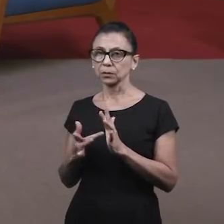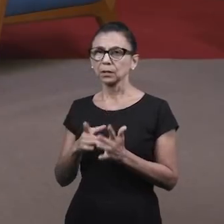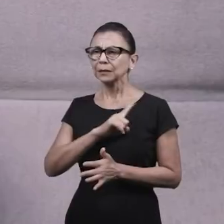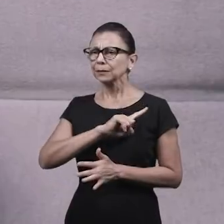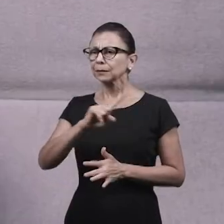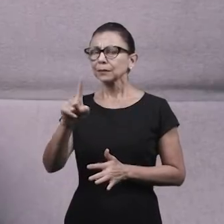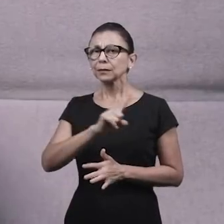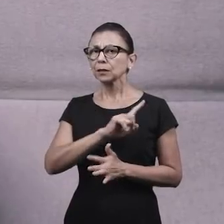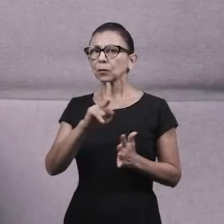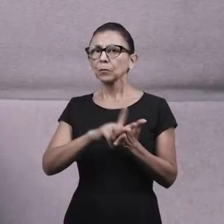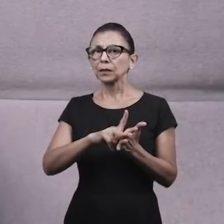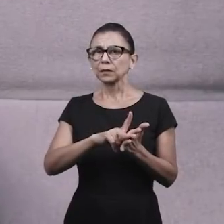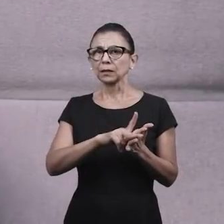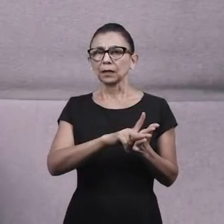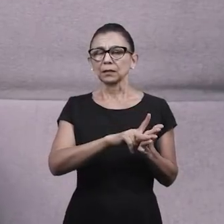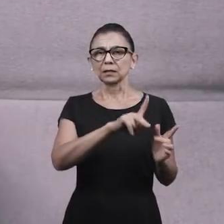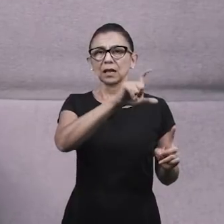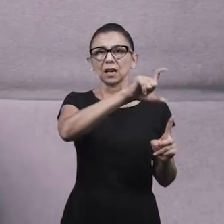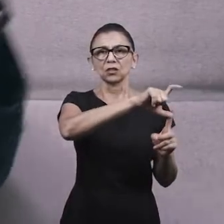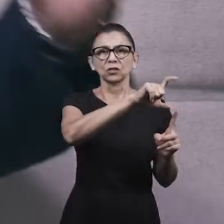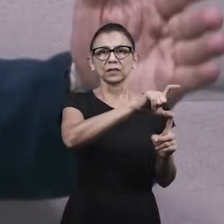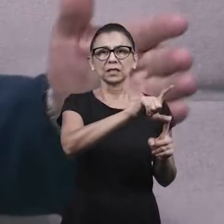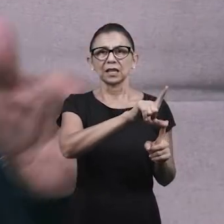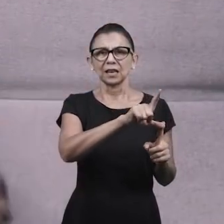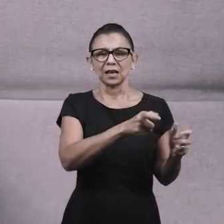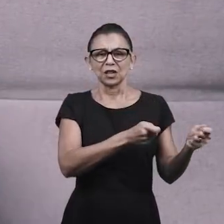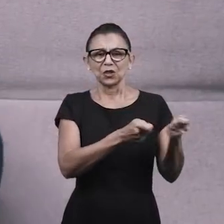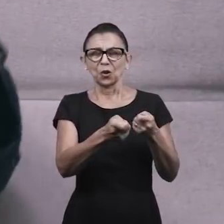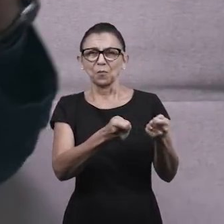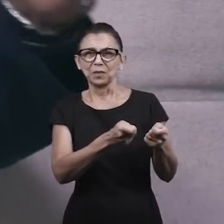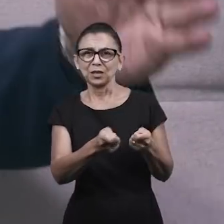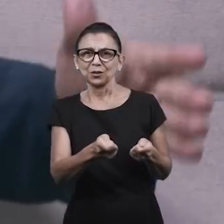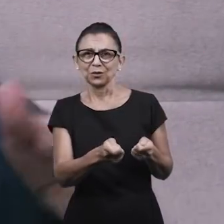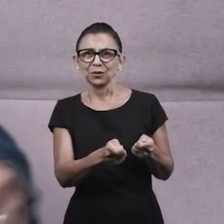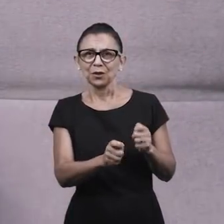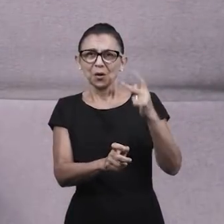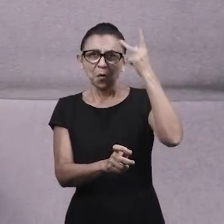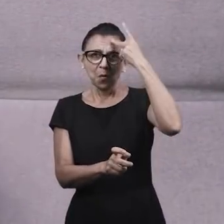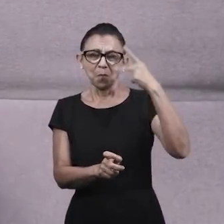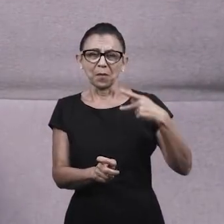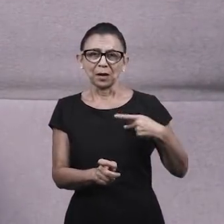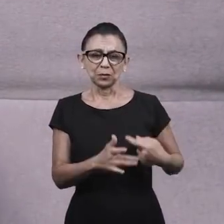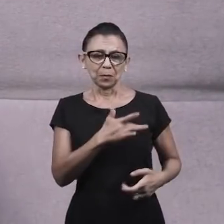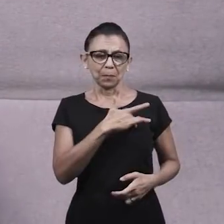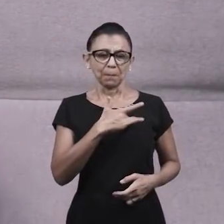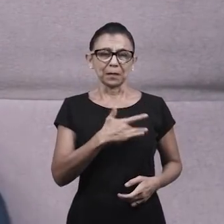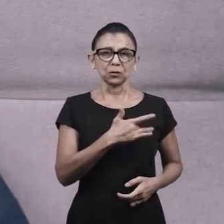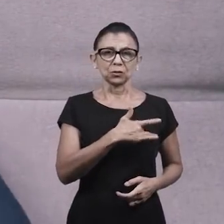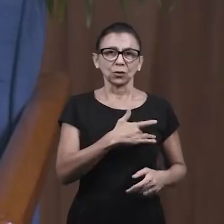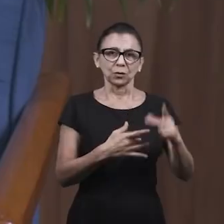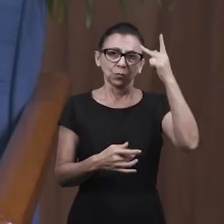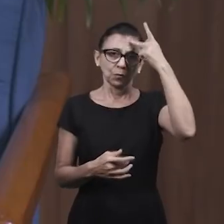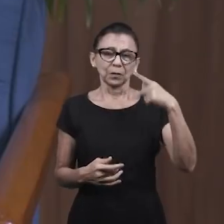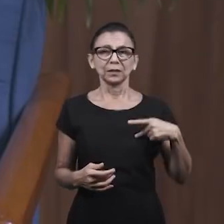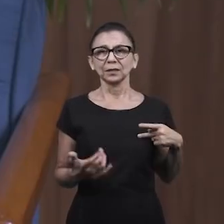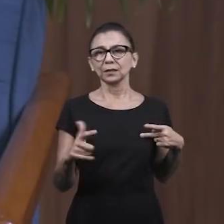bíblico, espiritual e profético, é um consórcio. É uma união da